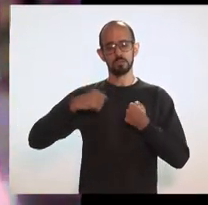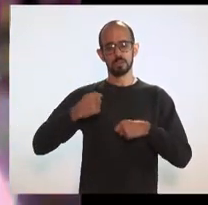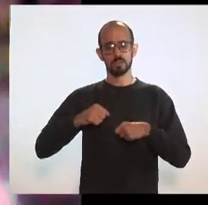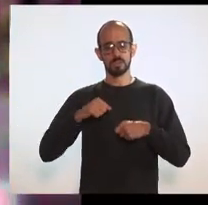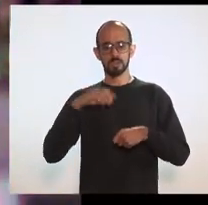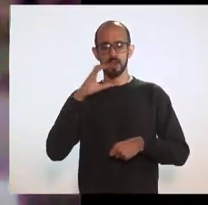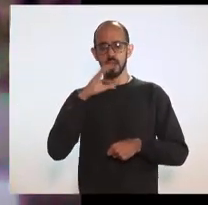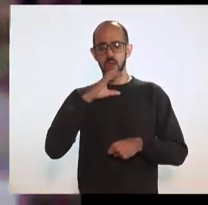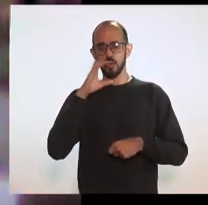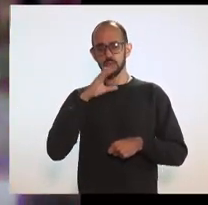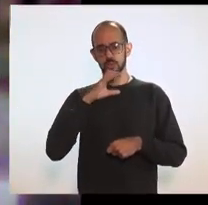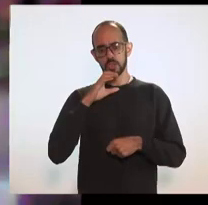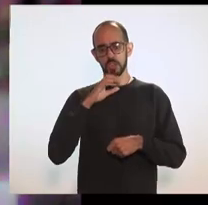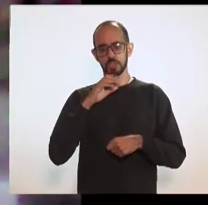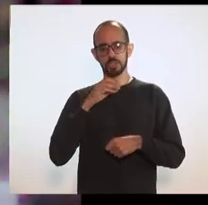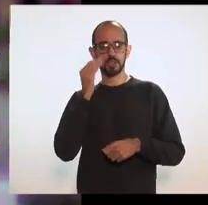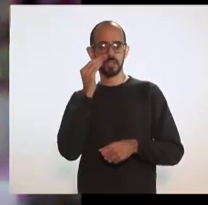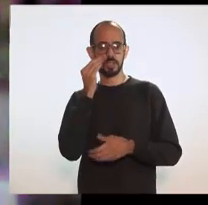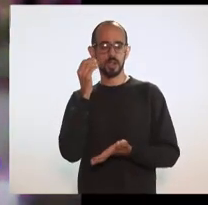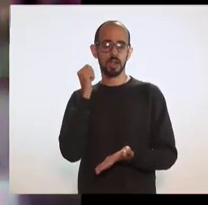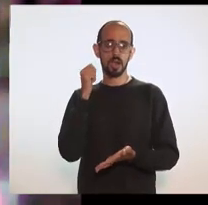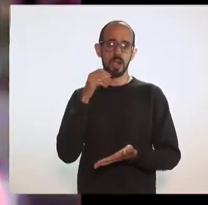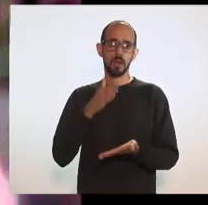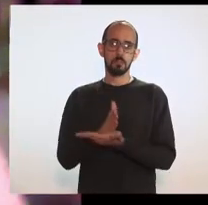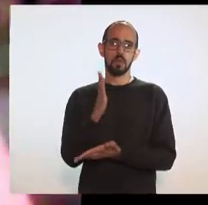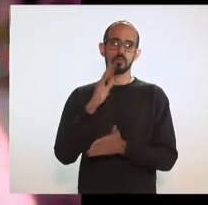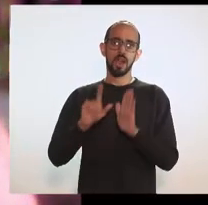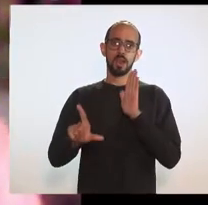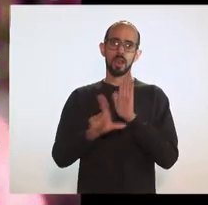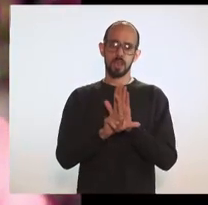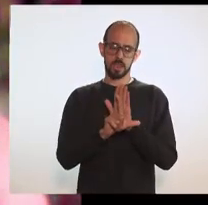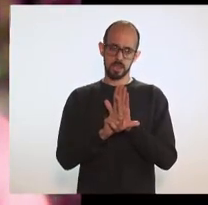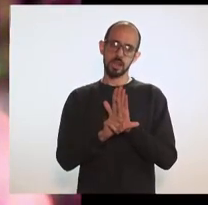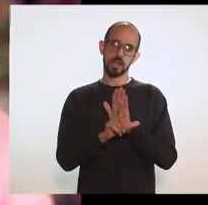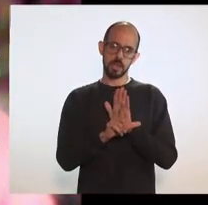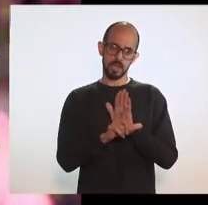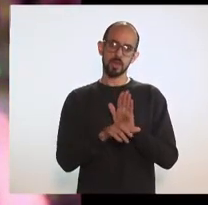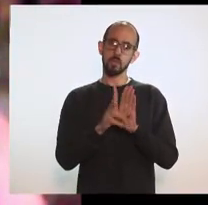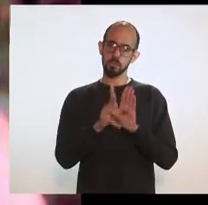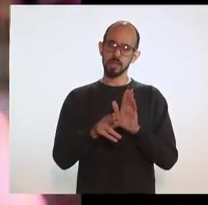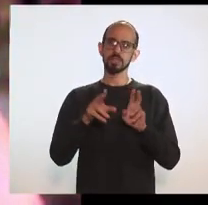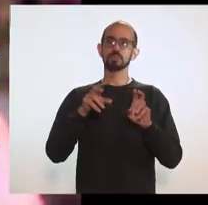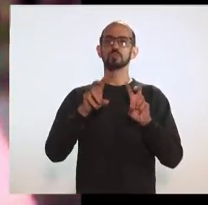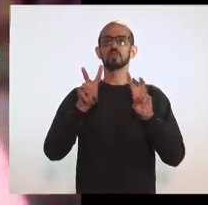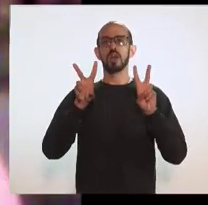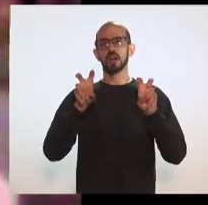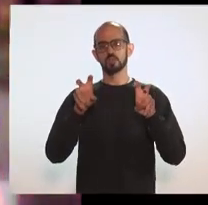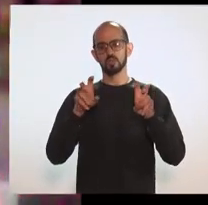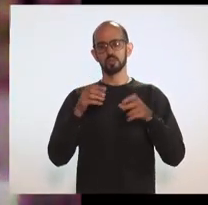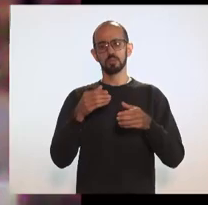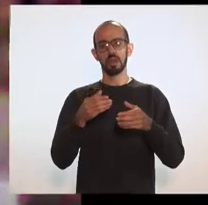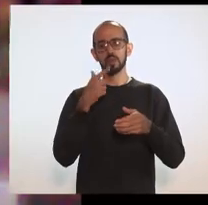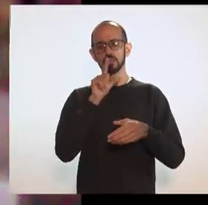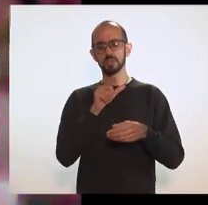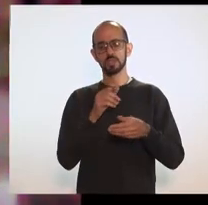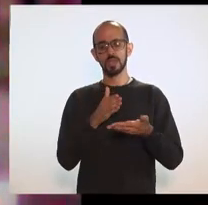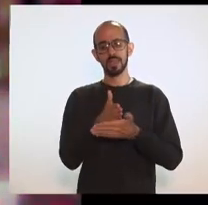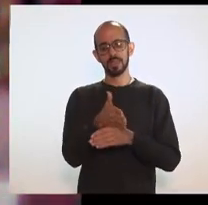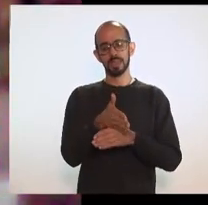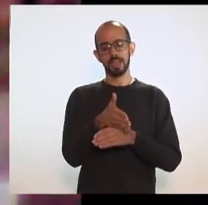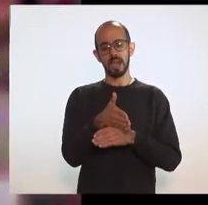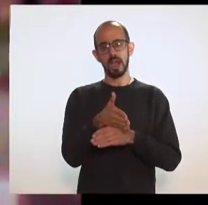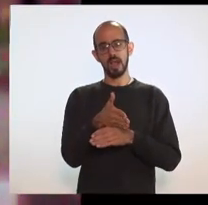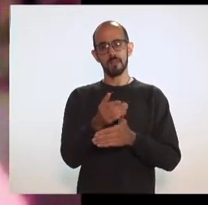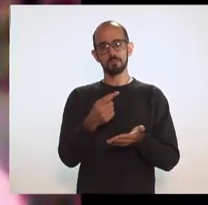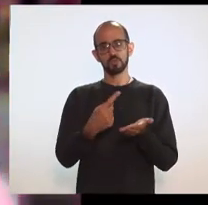de aprovar lei sobre isso e para conseguir entrar nos consórcios que buscar comprava assim